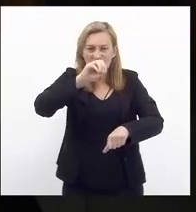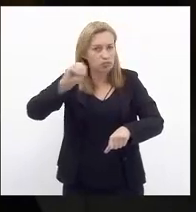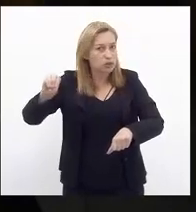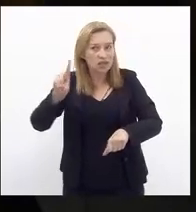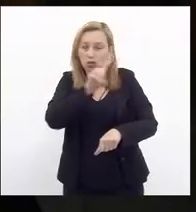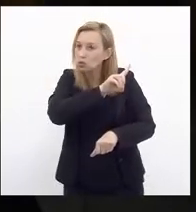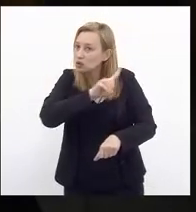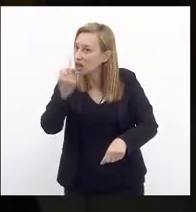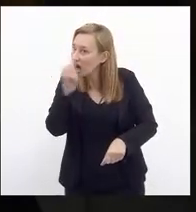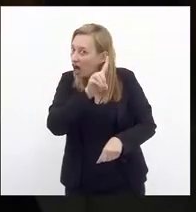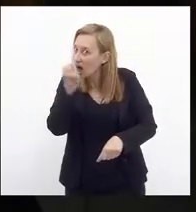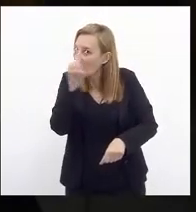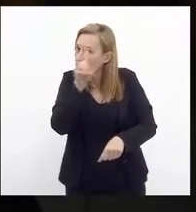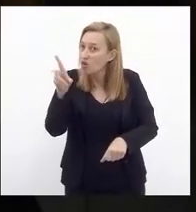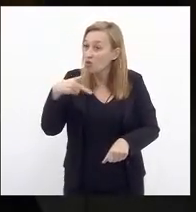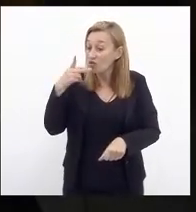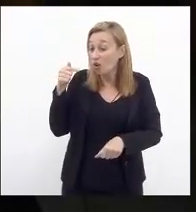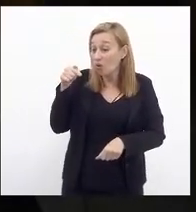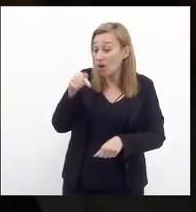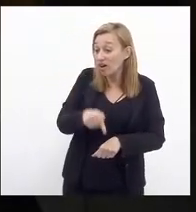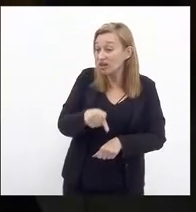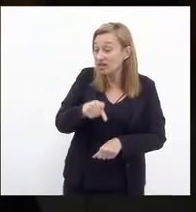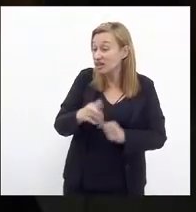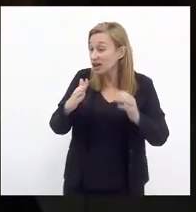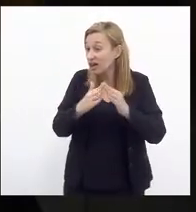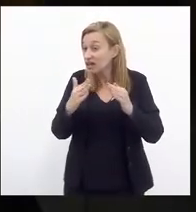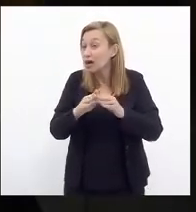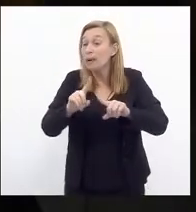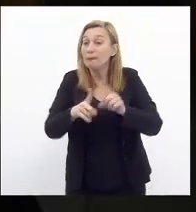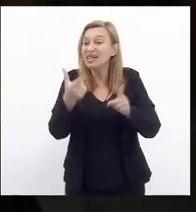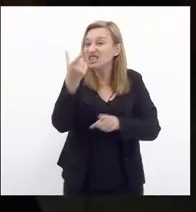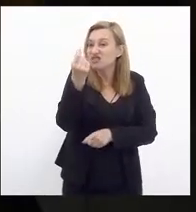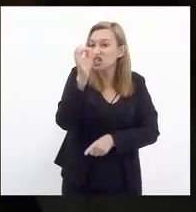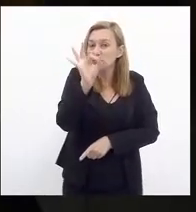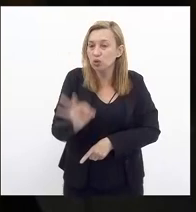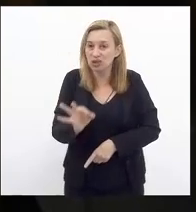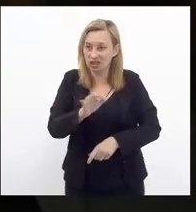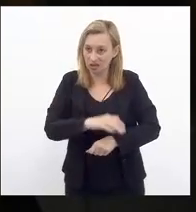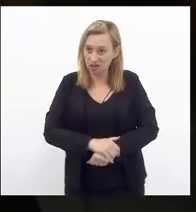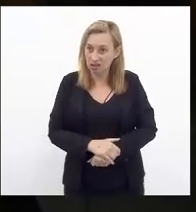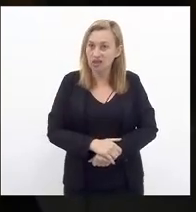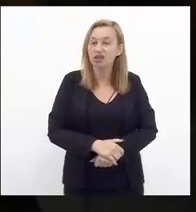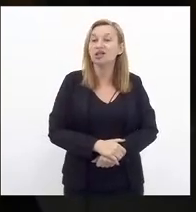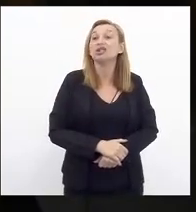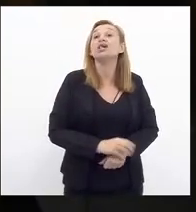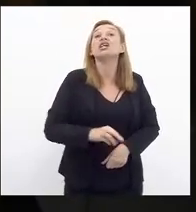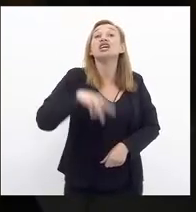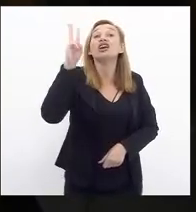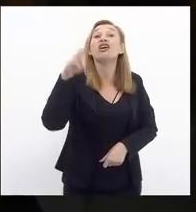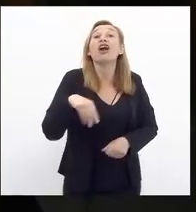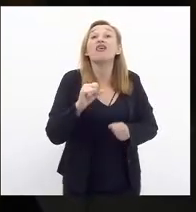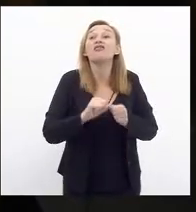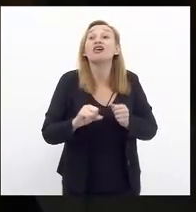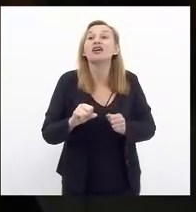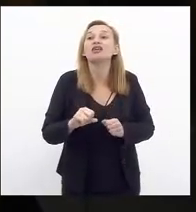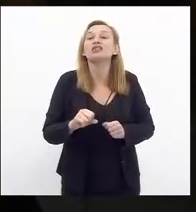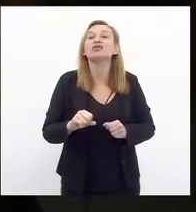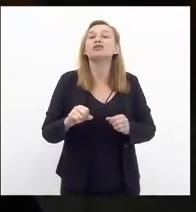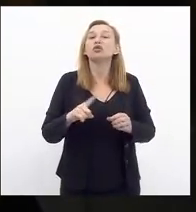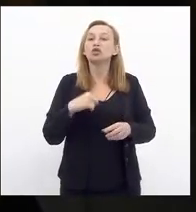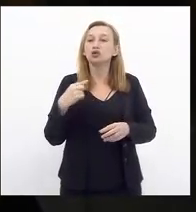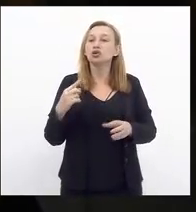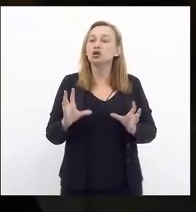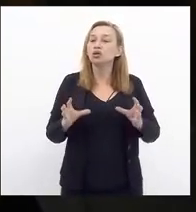porcento como chegou aqui nessa casa mas desisti por cento e quem fez isso foi o